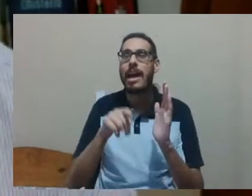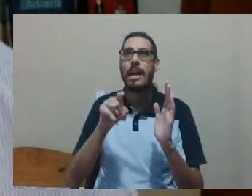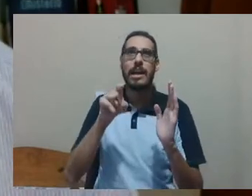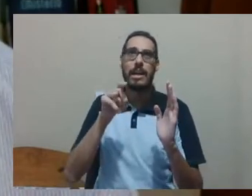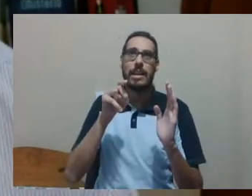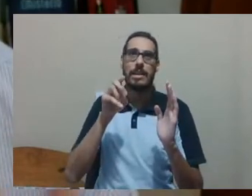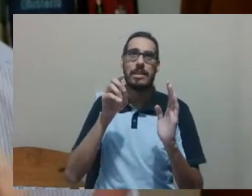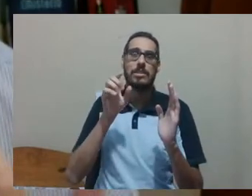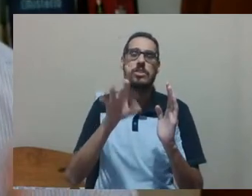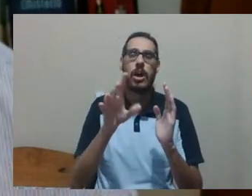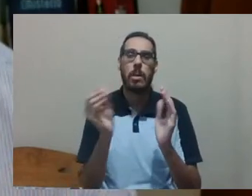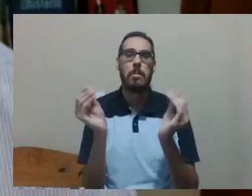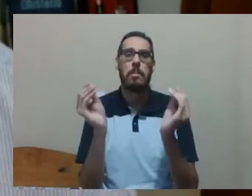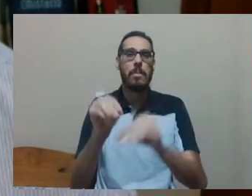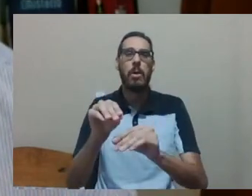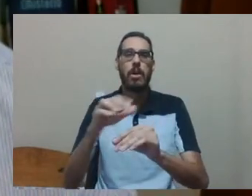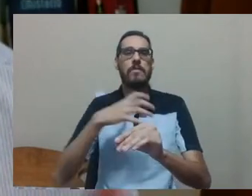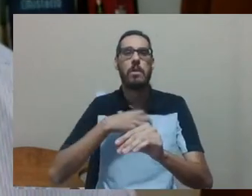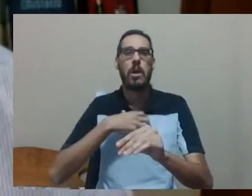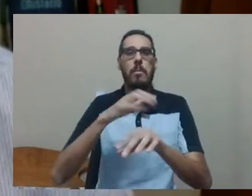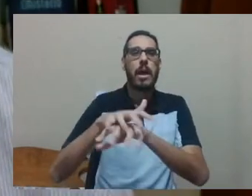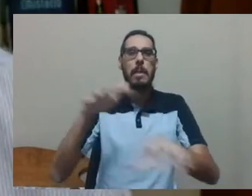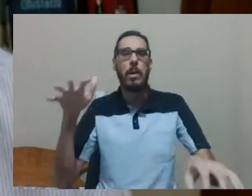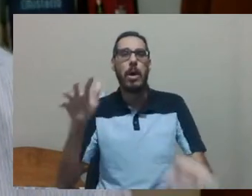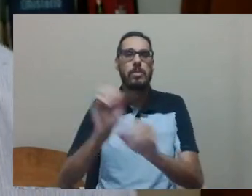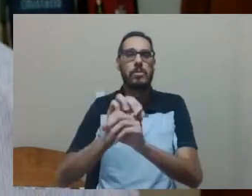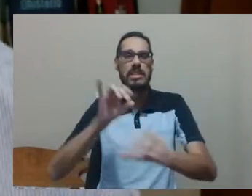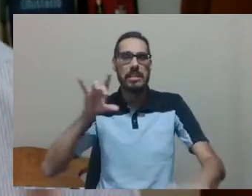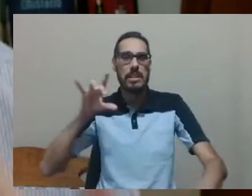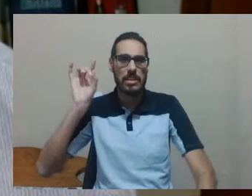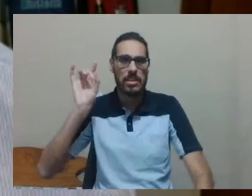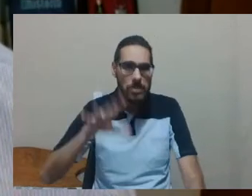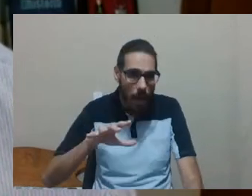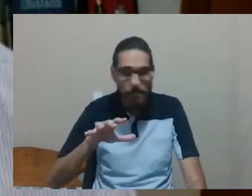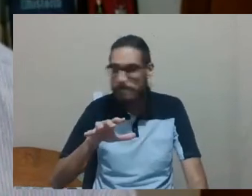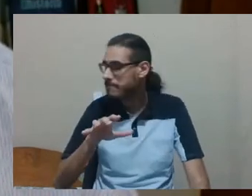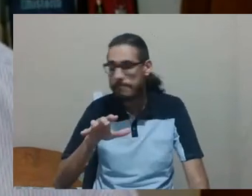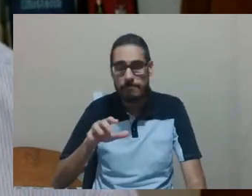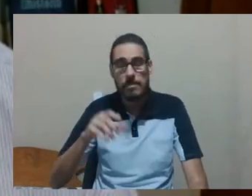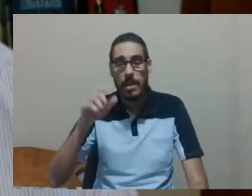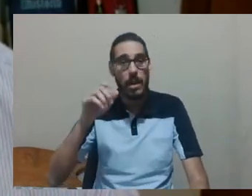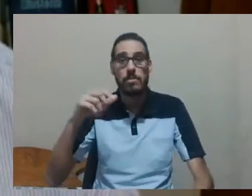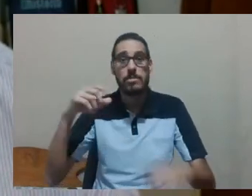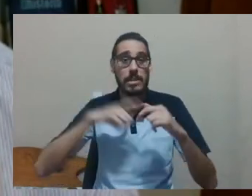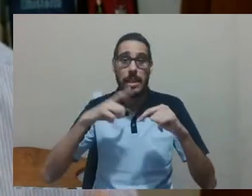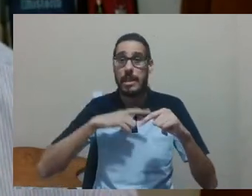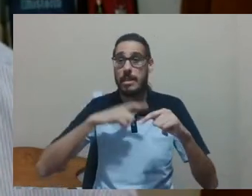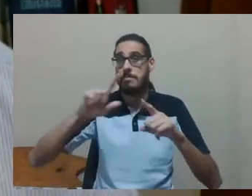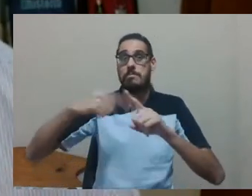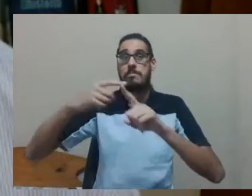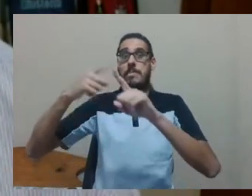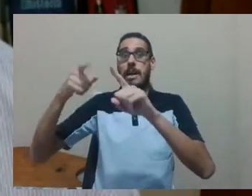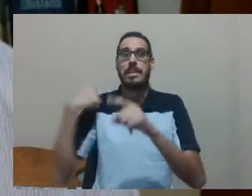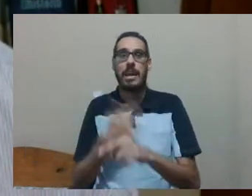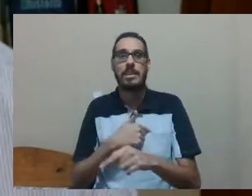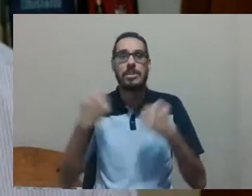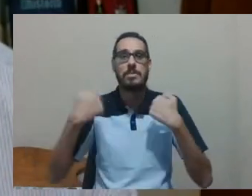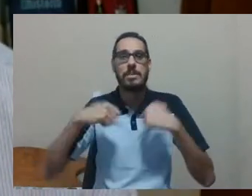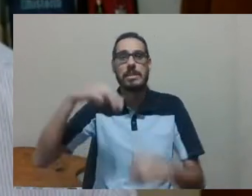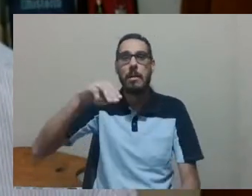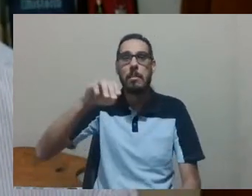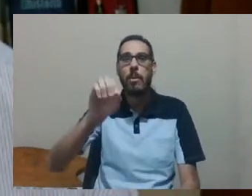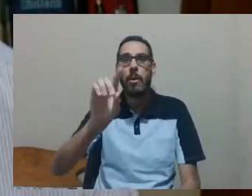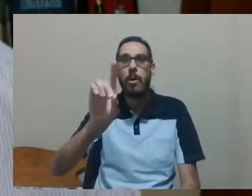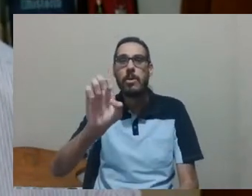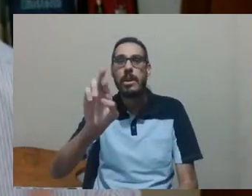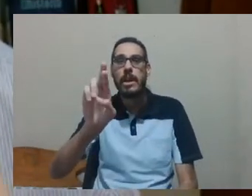ensino à distância, ensino remoto, não é somente isso, é muito mais do que isso. A gente precisa modernizar a nossa forma de